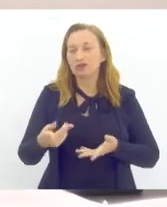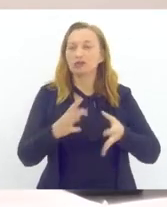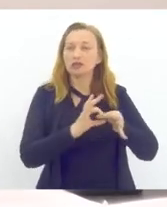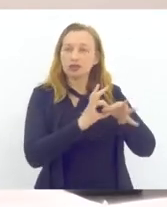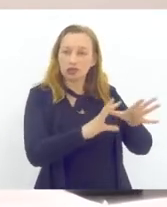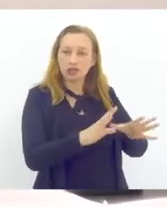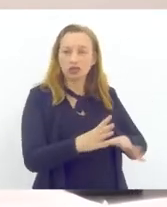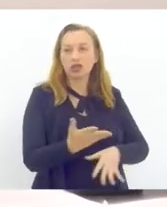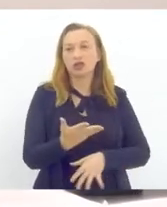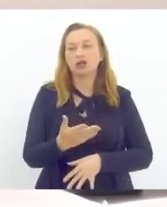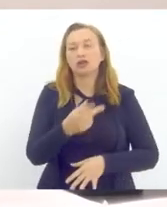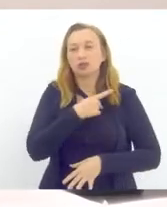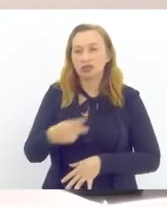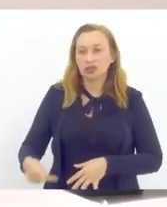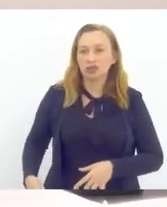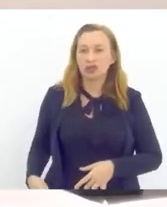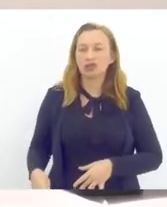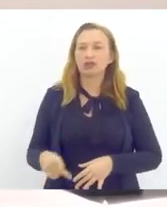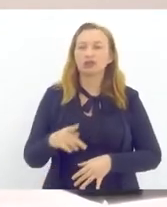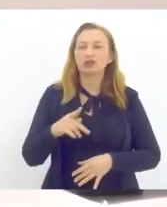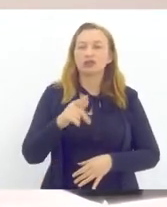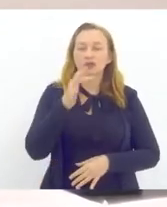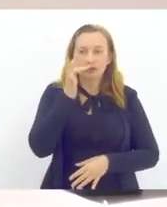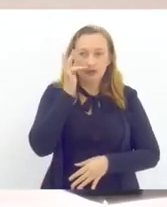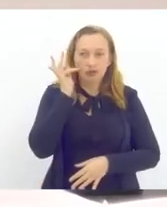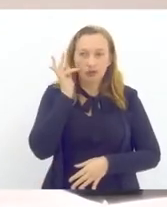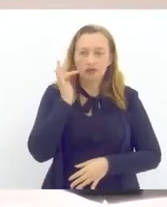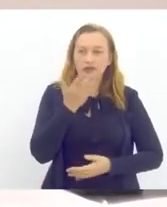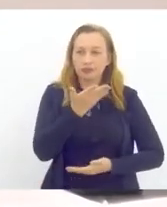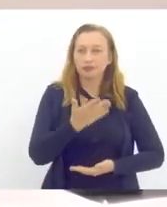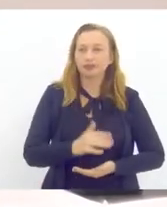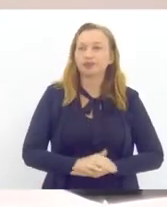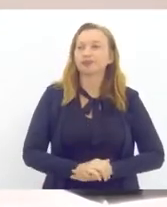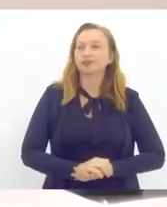palavra para o nosso presidente, Flávio Serafim.